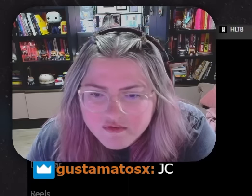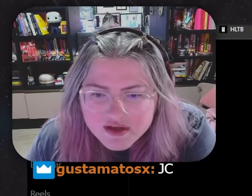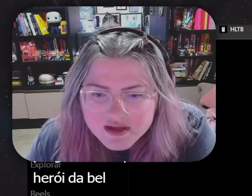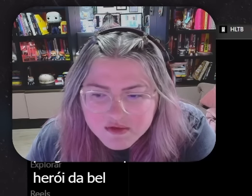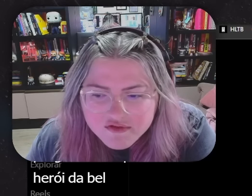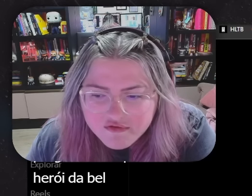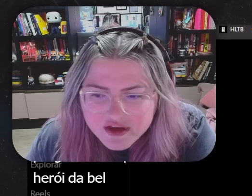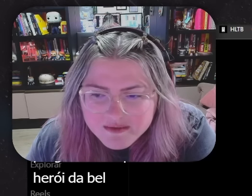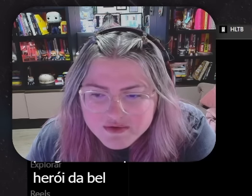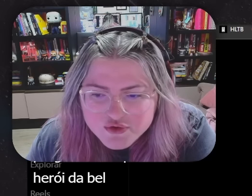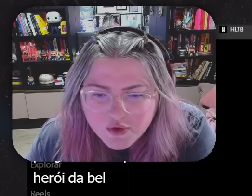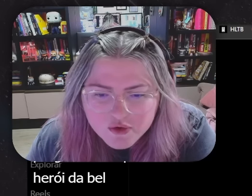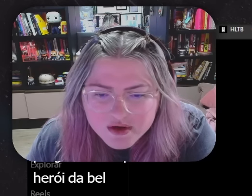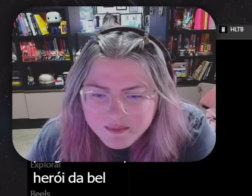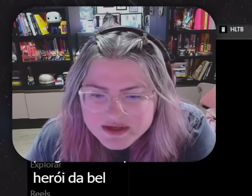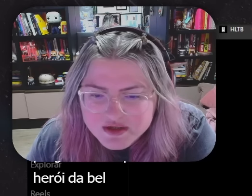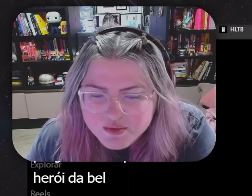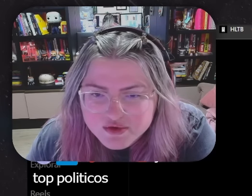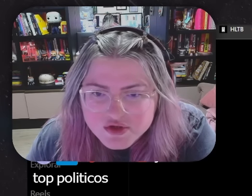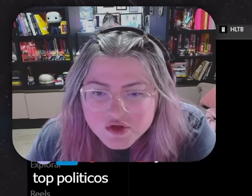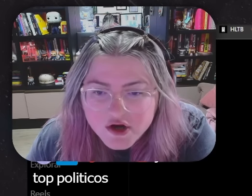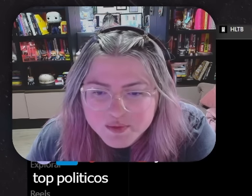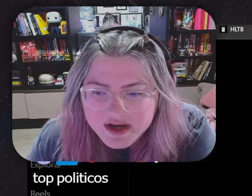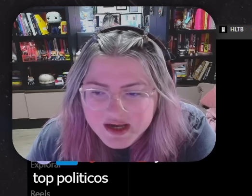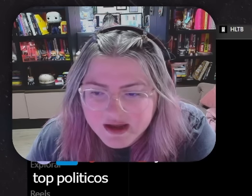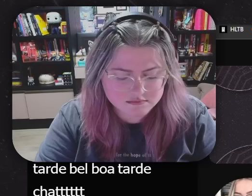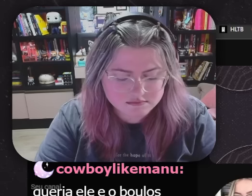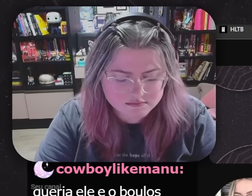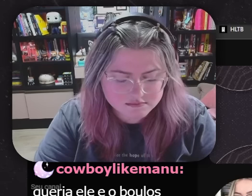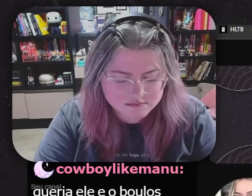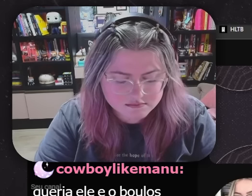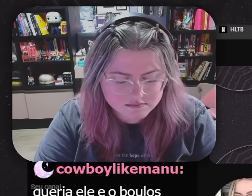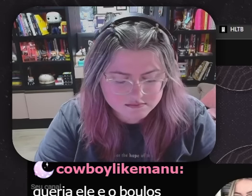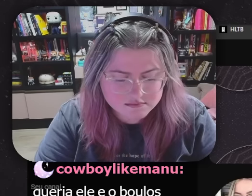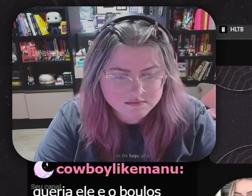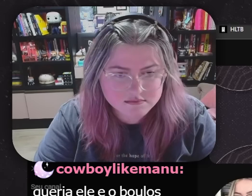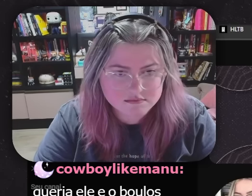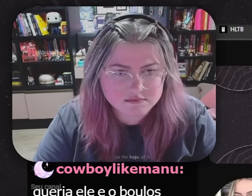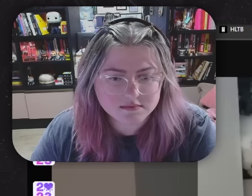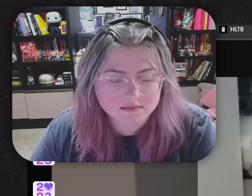muito eu inventando uma fanf no meio do jogo que eu preciso muito de sorte para